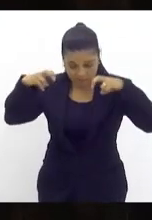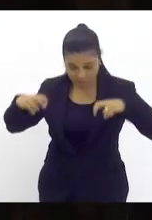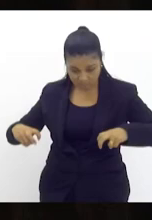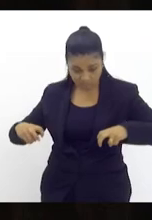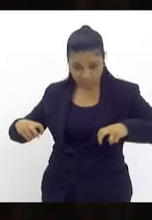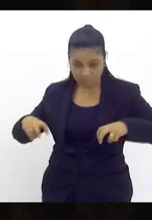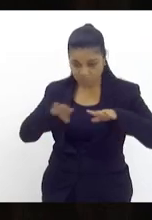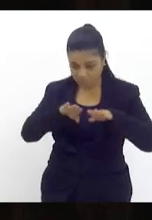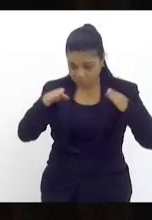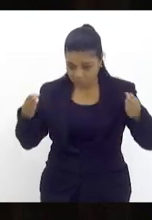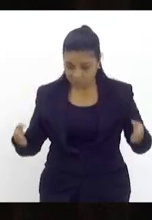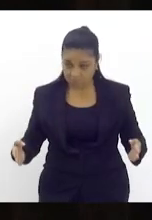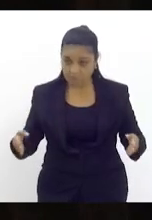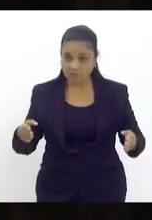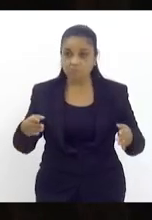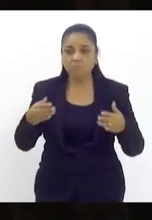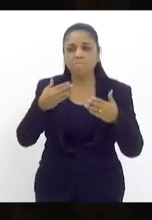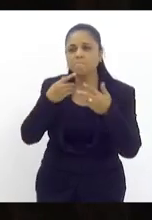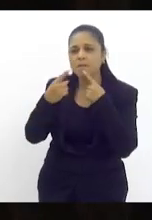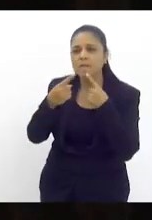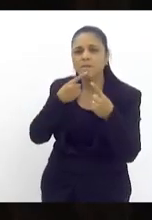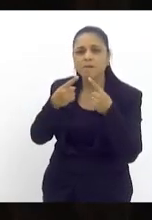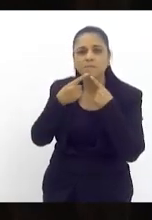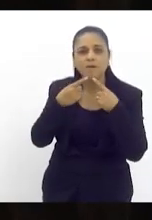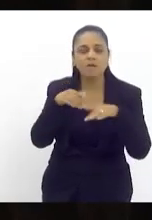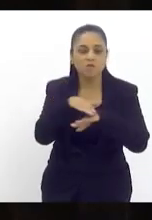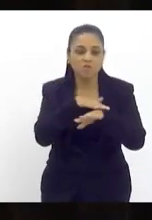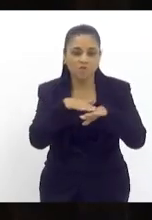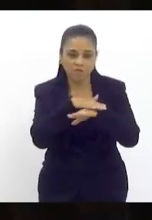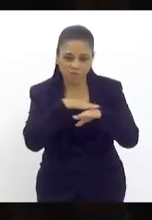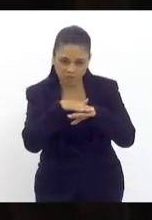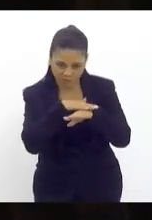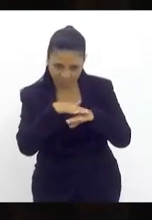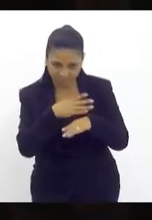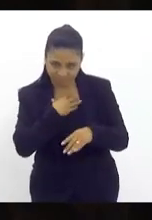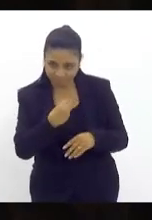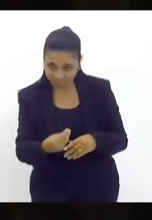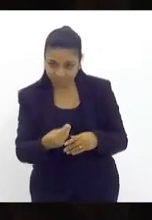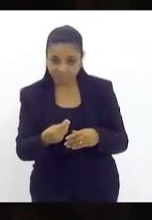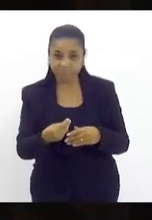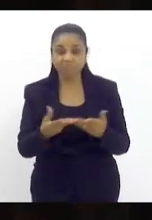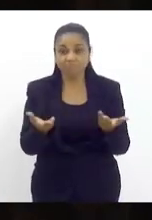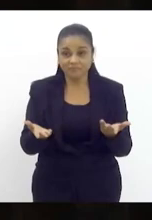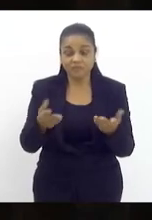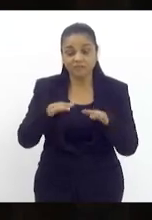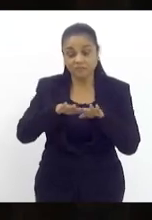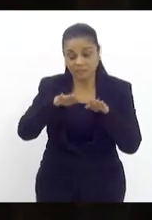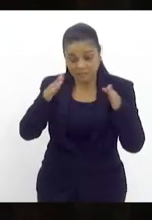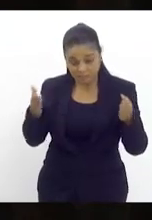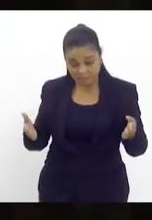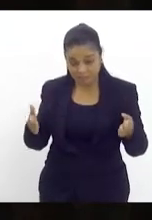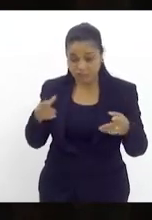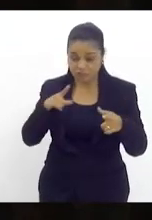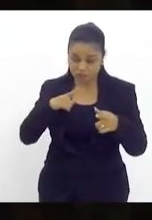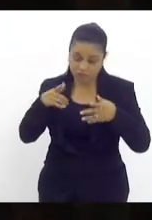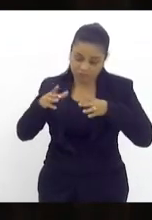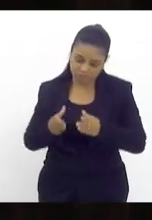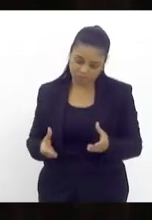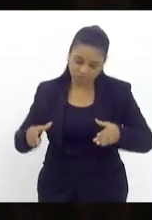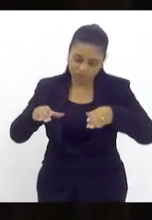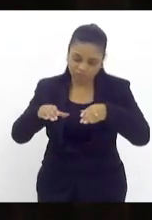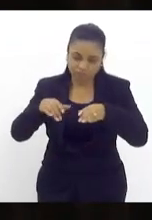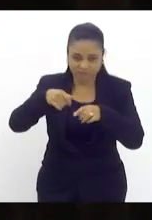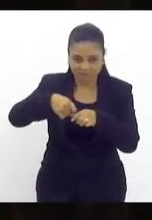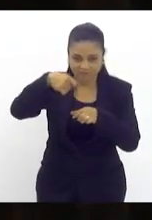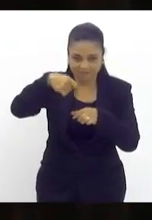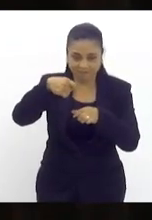filhos. Né? Tinha até nos Estados Unidos era Be Nice, Leave Your Device. Né? Quando chegava na mesa, tinha a cestinha, deixava a cestinha e